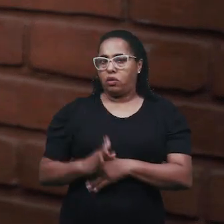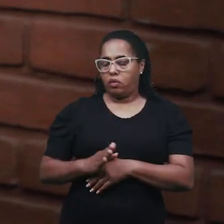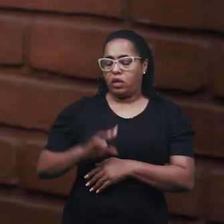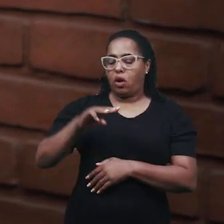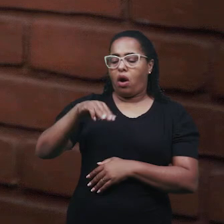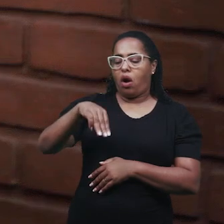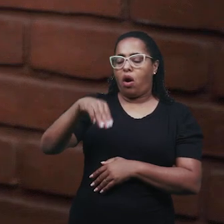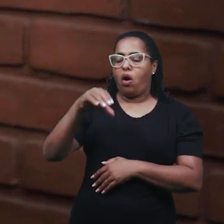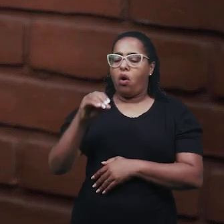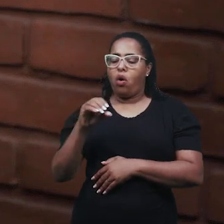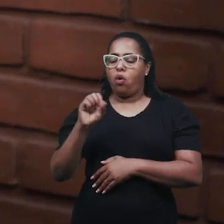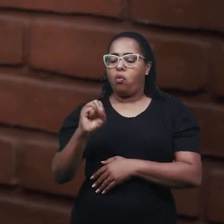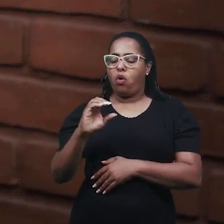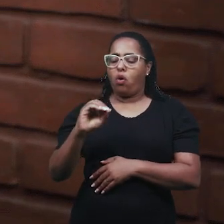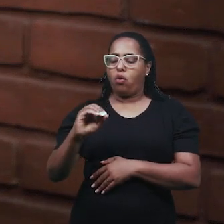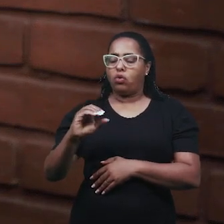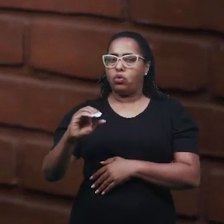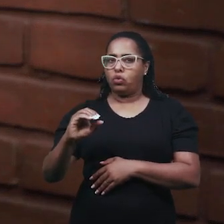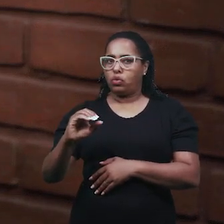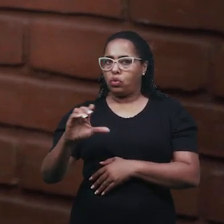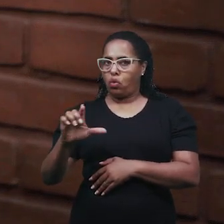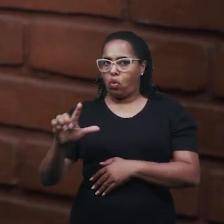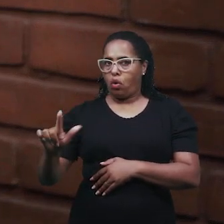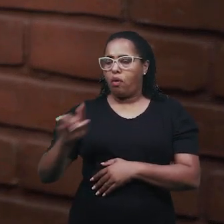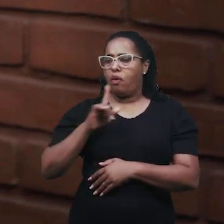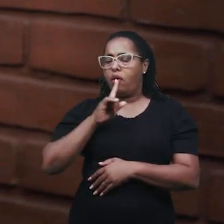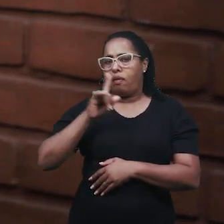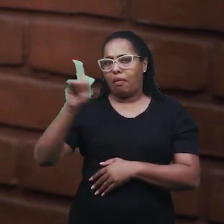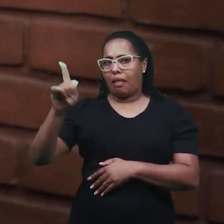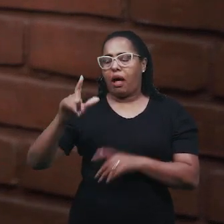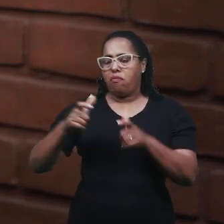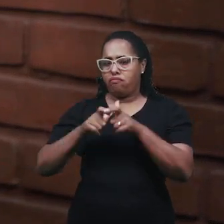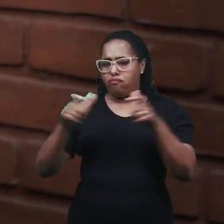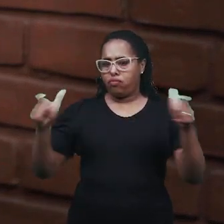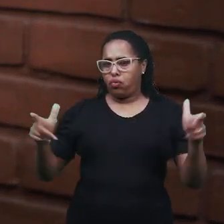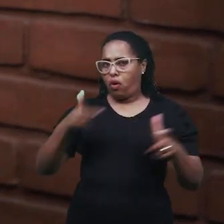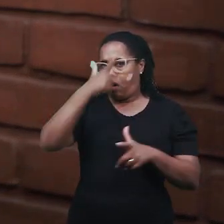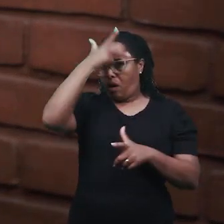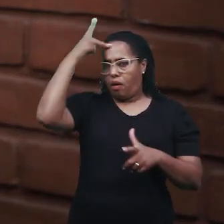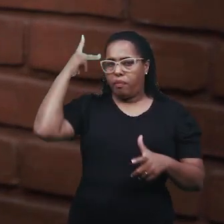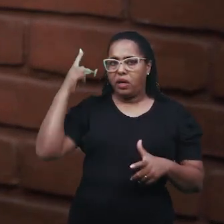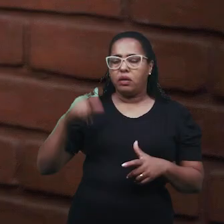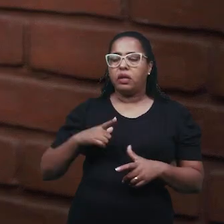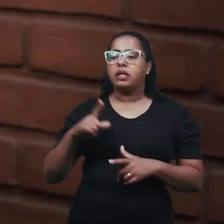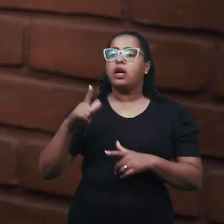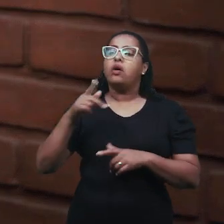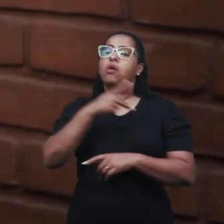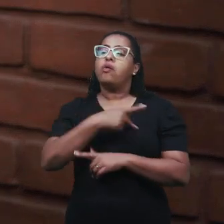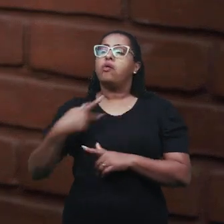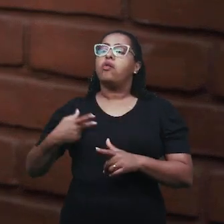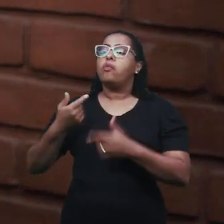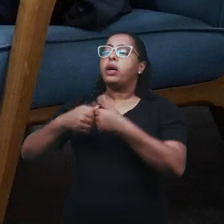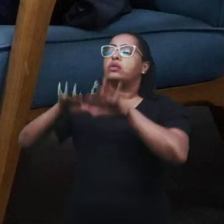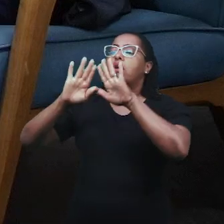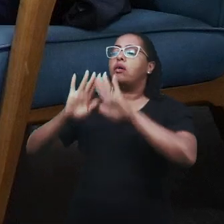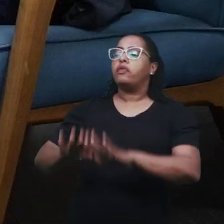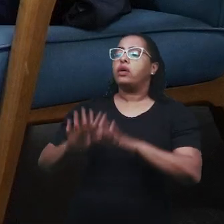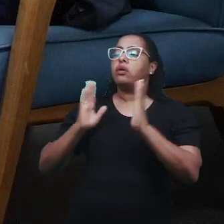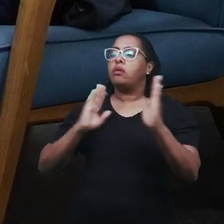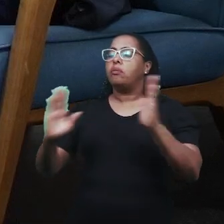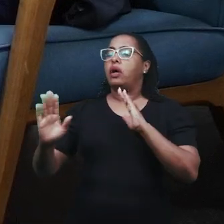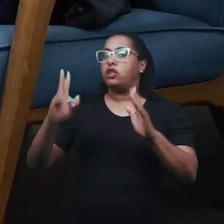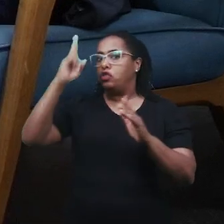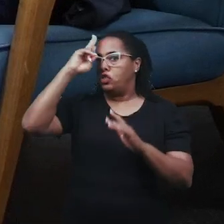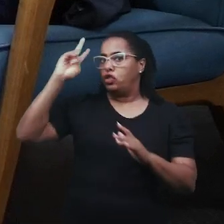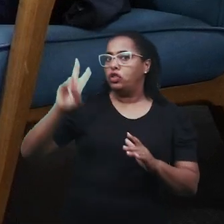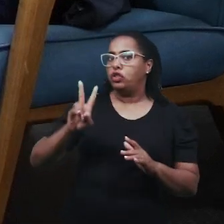Moscou, cidade de 16 milhões de habitantes, como turista para ver Moscou por 2 dias. E